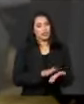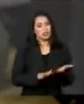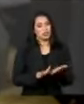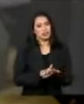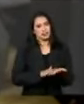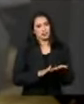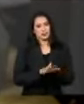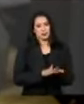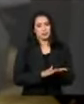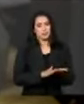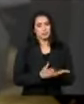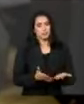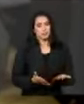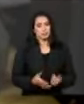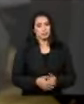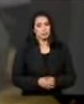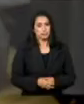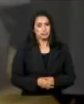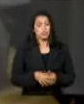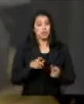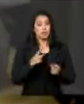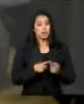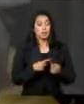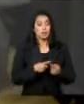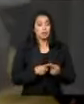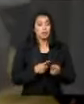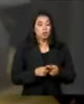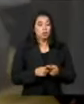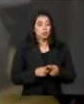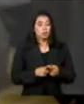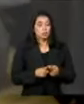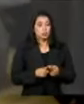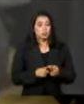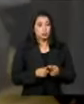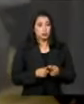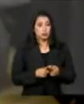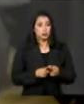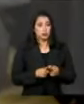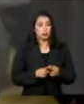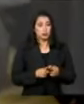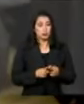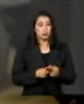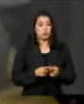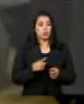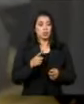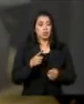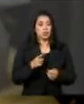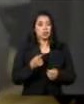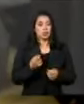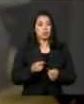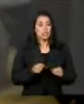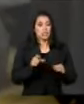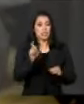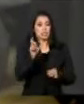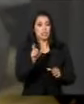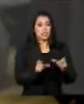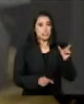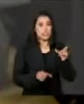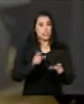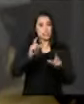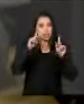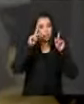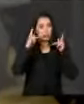ministros, porque seres humanos não são insumos econômicos. Seres humanos não se medem por